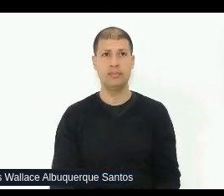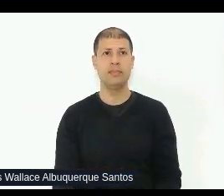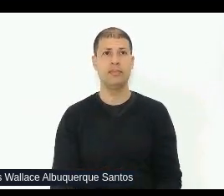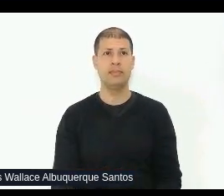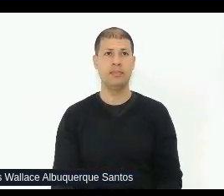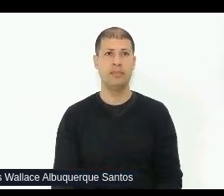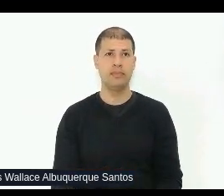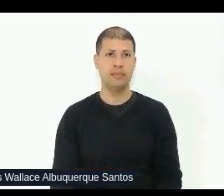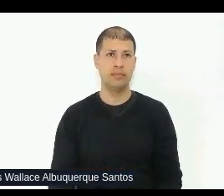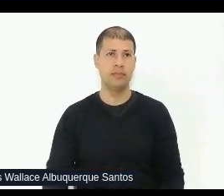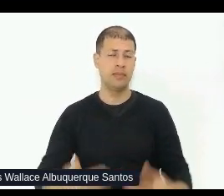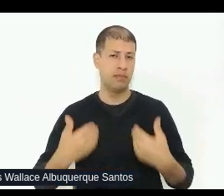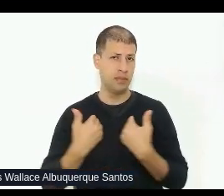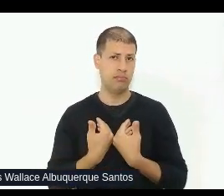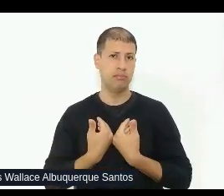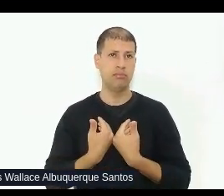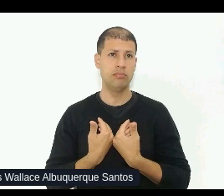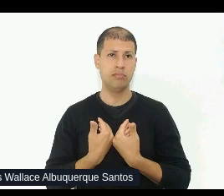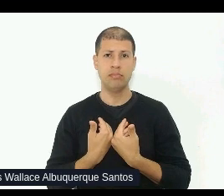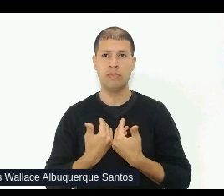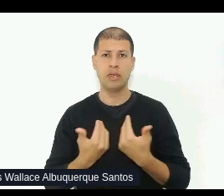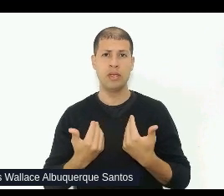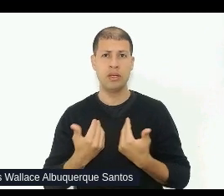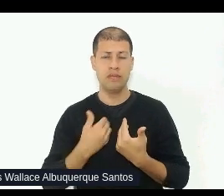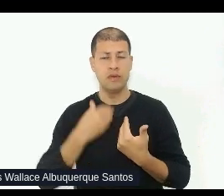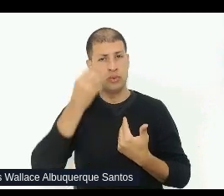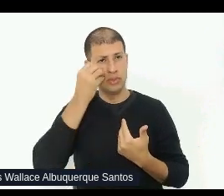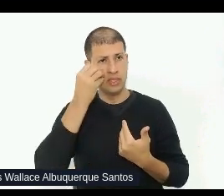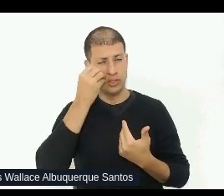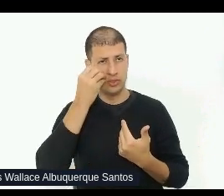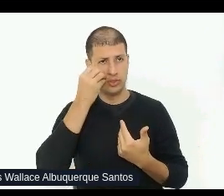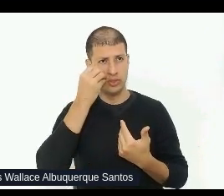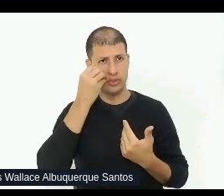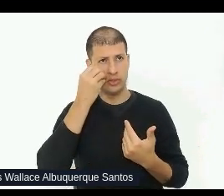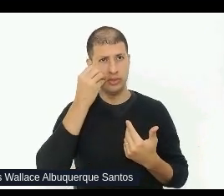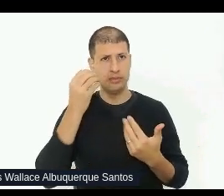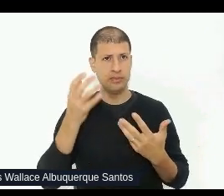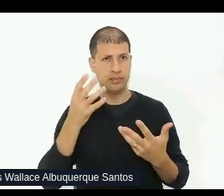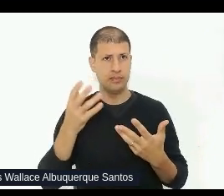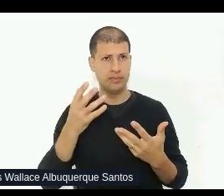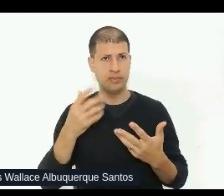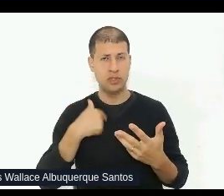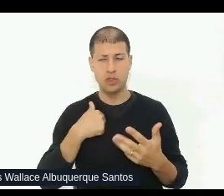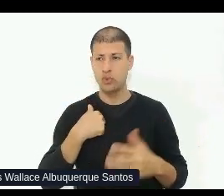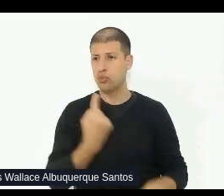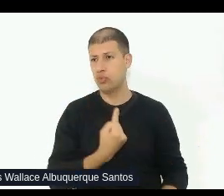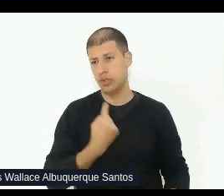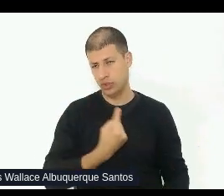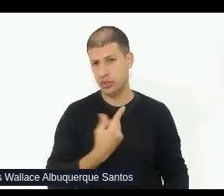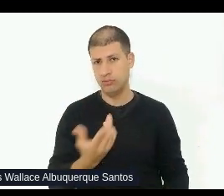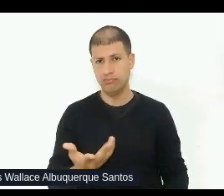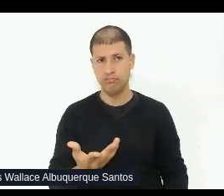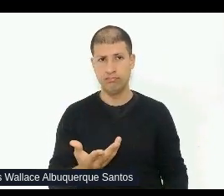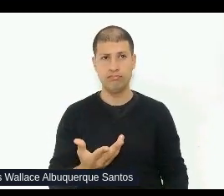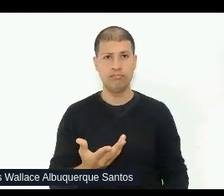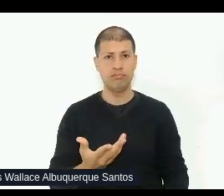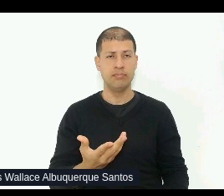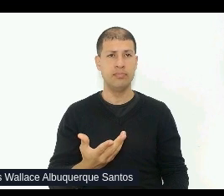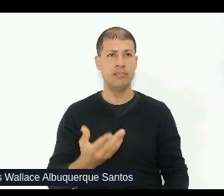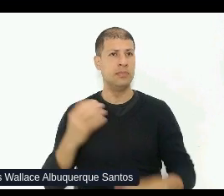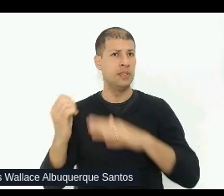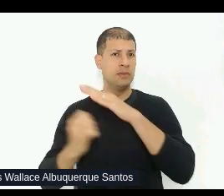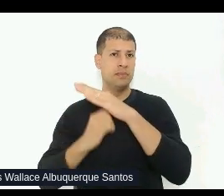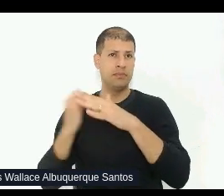eu acho que para mim, né, como foi um teste que eu fiz, digamos, sozinho, né, porque a empresa não